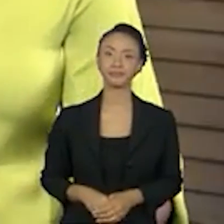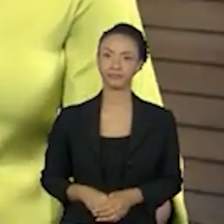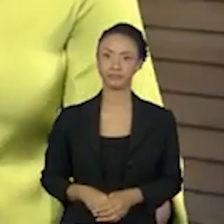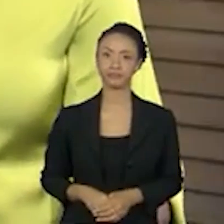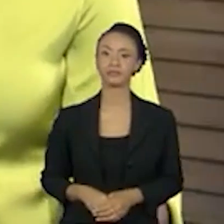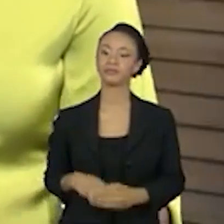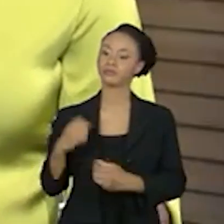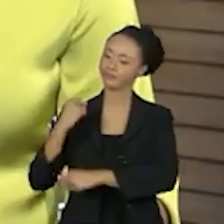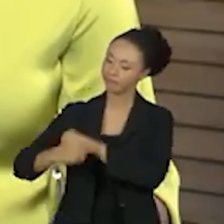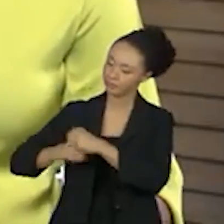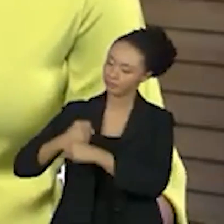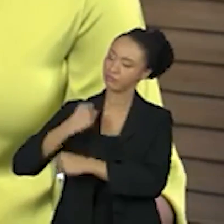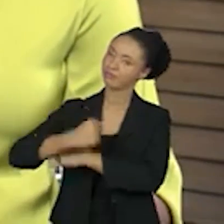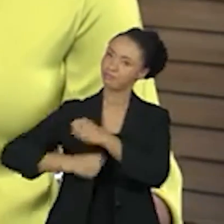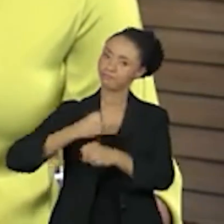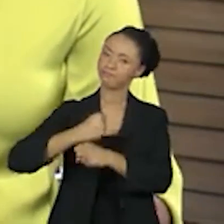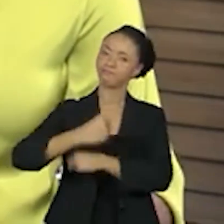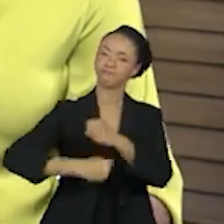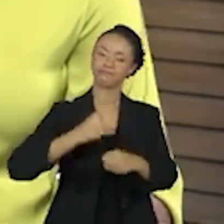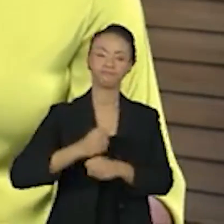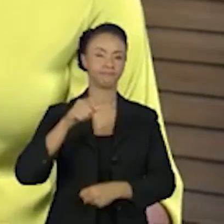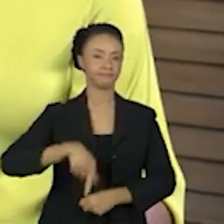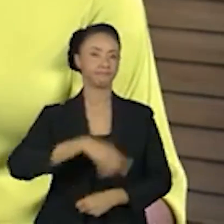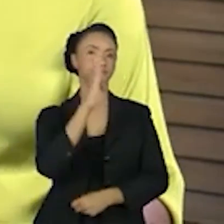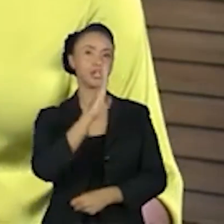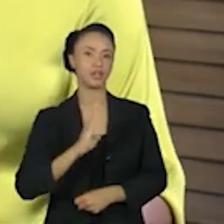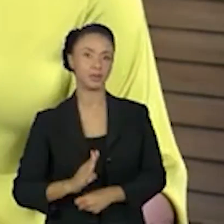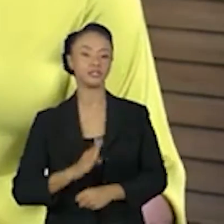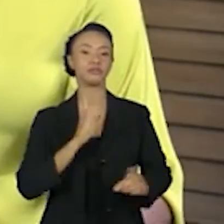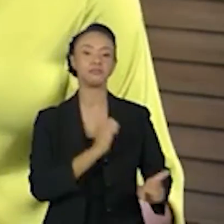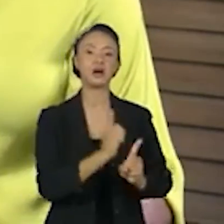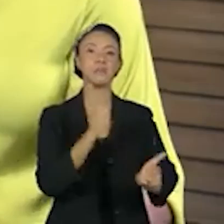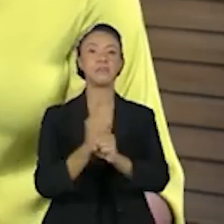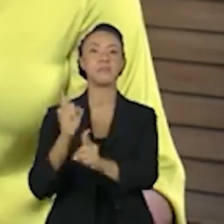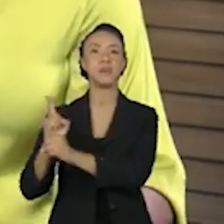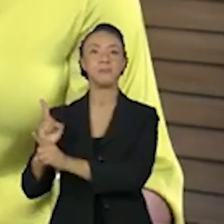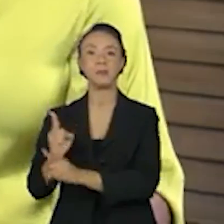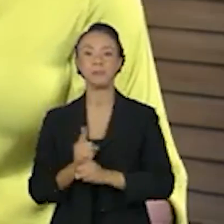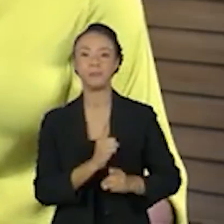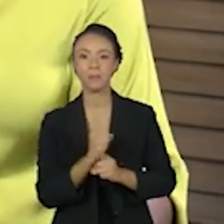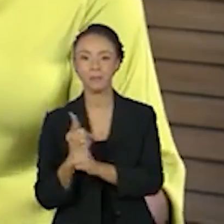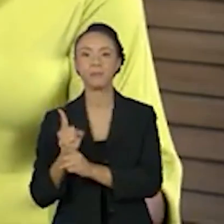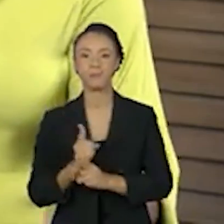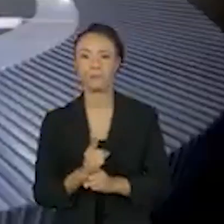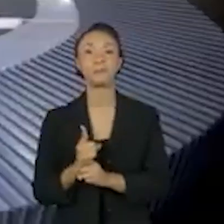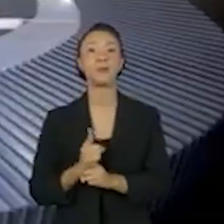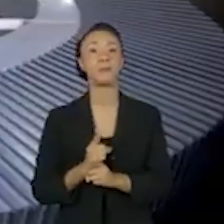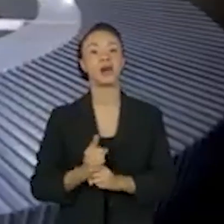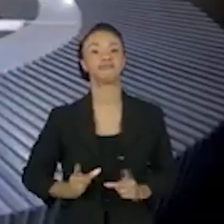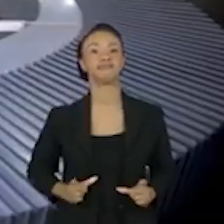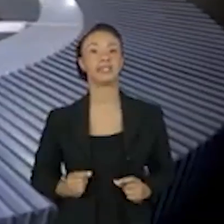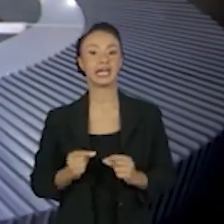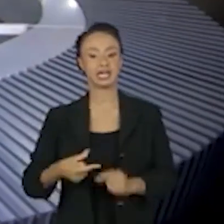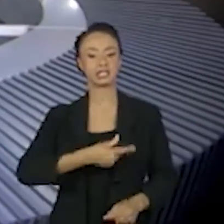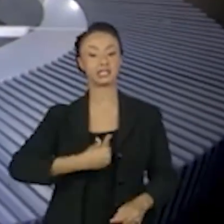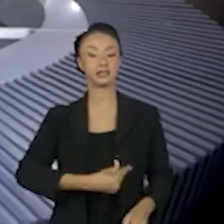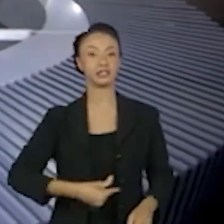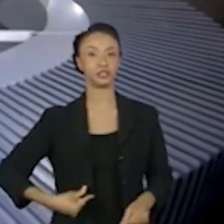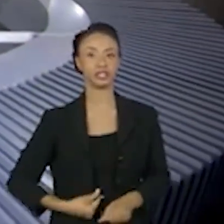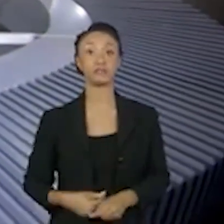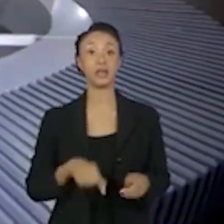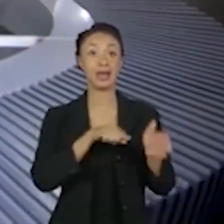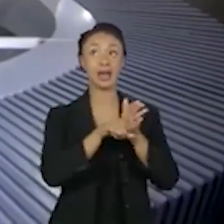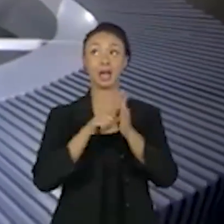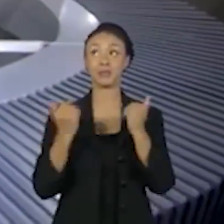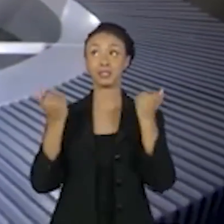A cada ano, o Brasil registra 45 mil novos casos de câncer no intestino. Uma pesquisa internacional